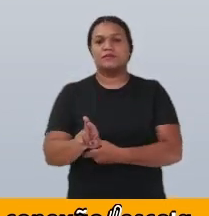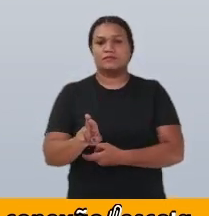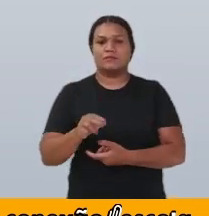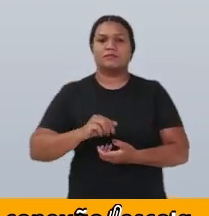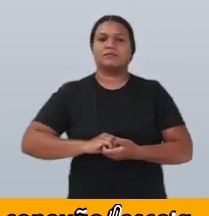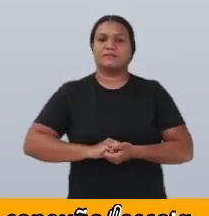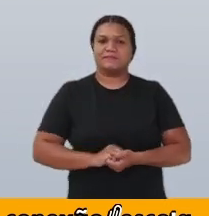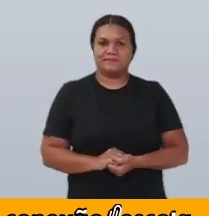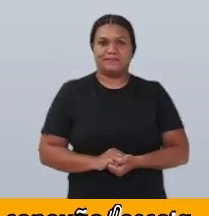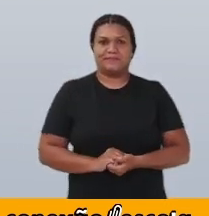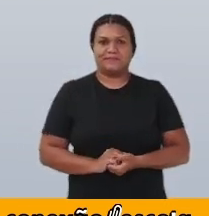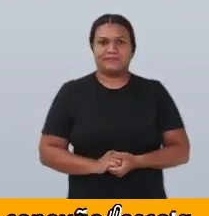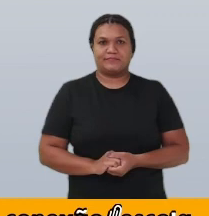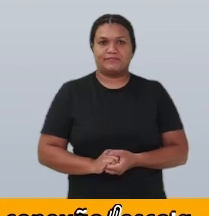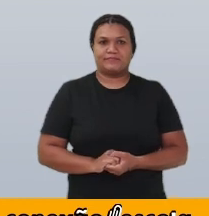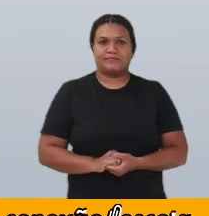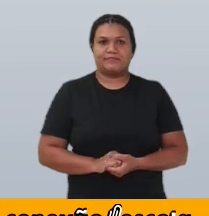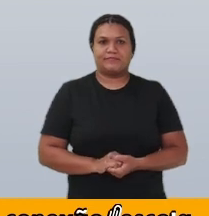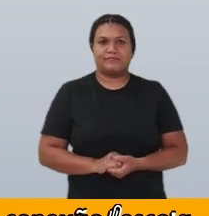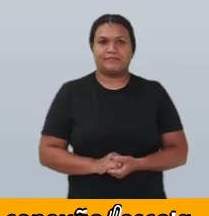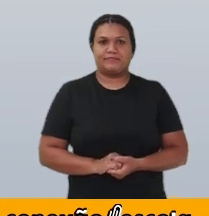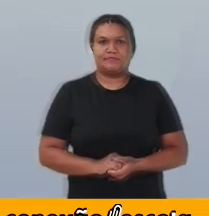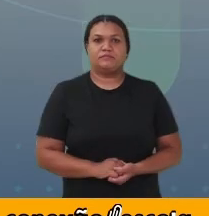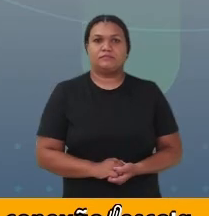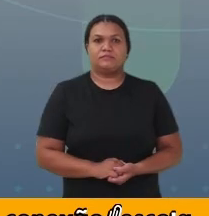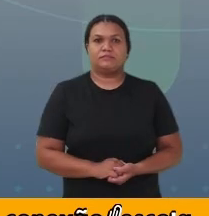é 3.